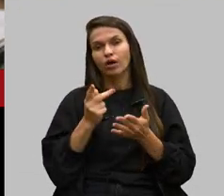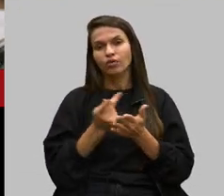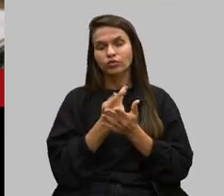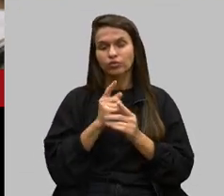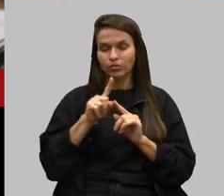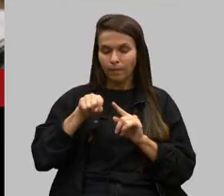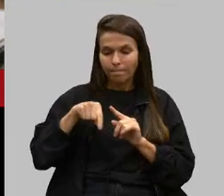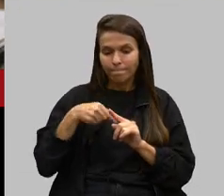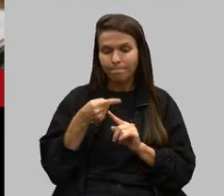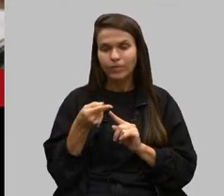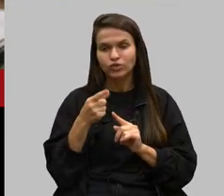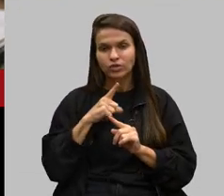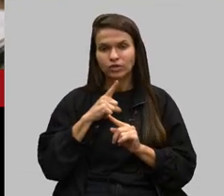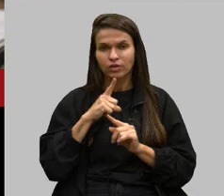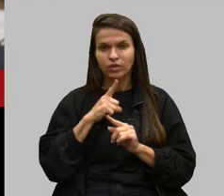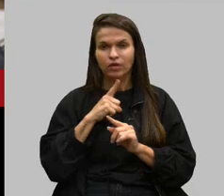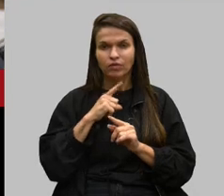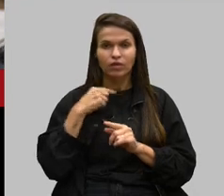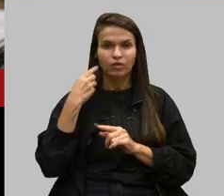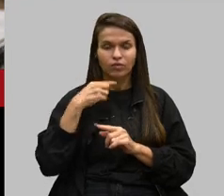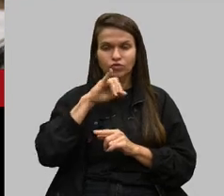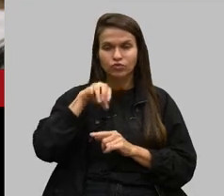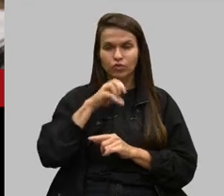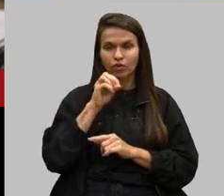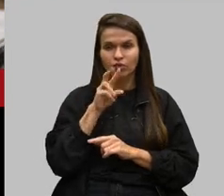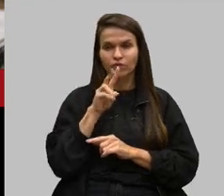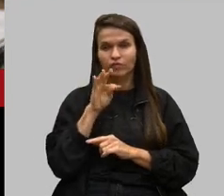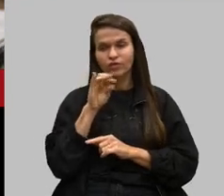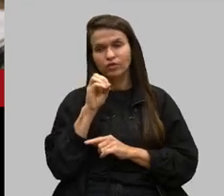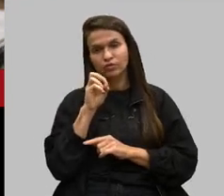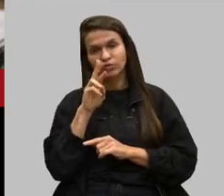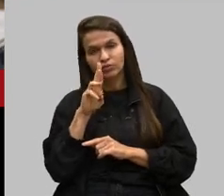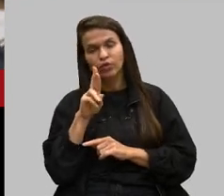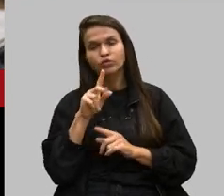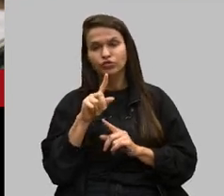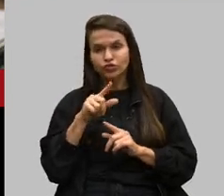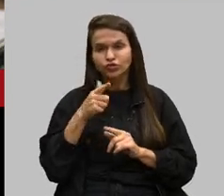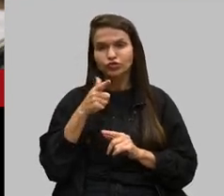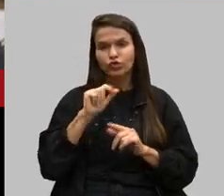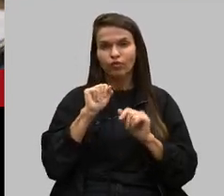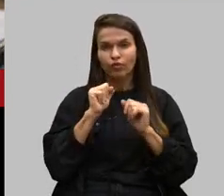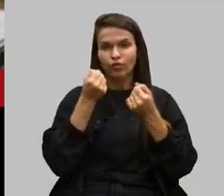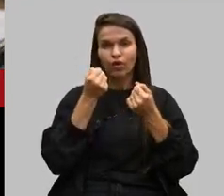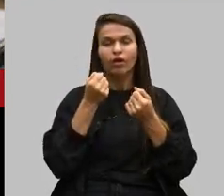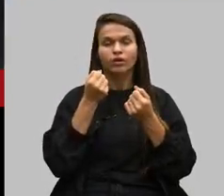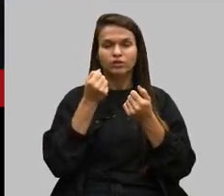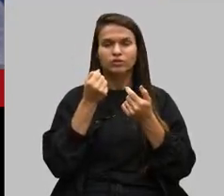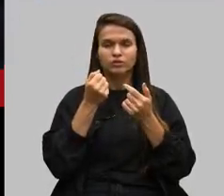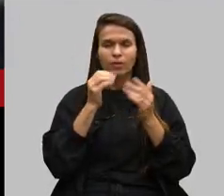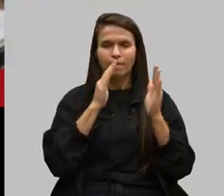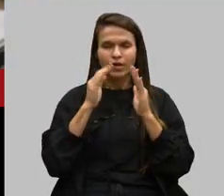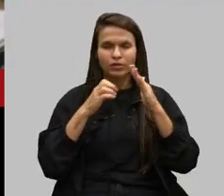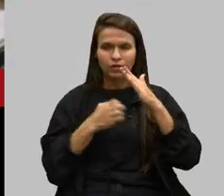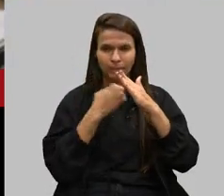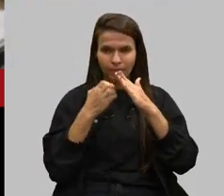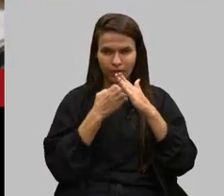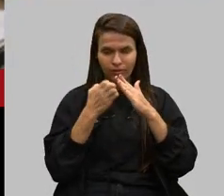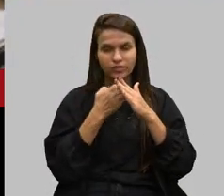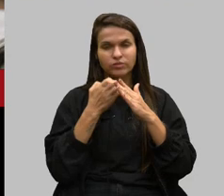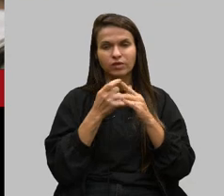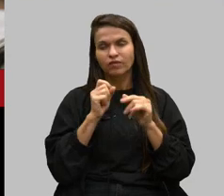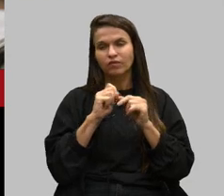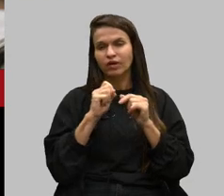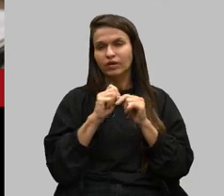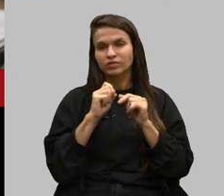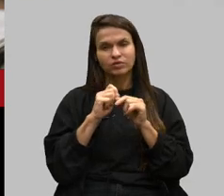depois que que houve essa questão do deputado João Vitor a gente mais uma vez a gente reforçou isso dentro da empresa falou Estamos fazendo algo que não